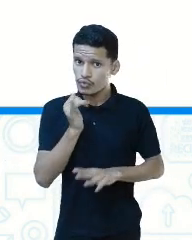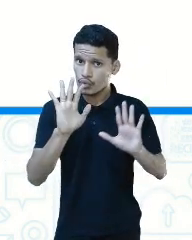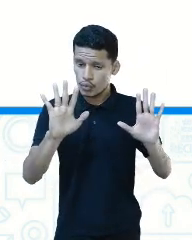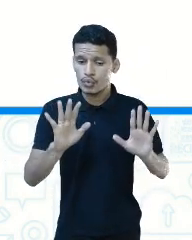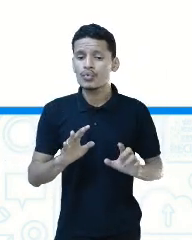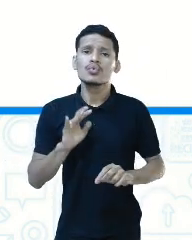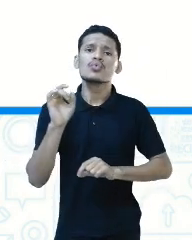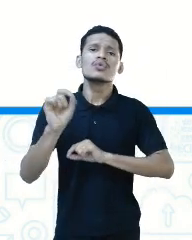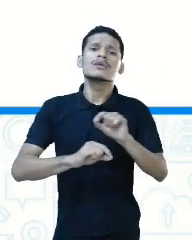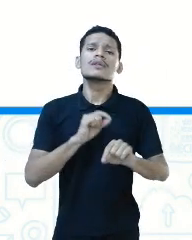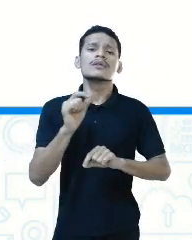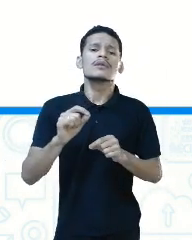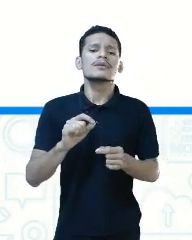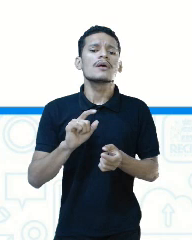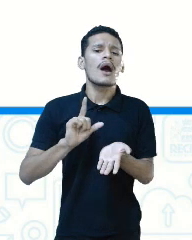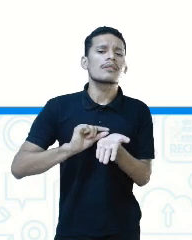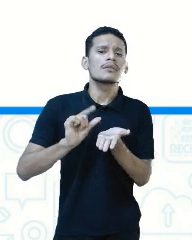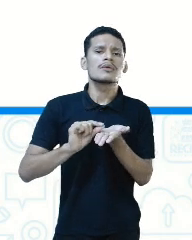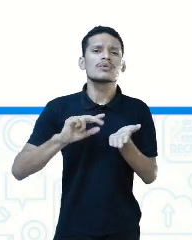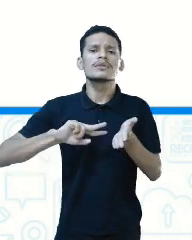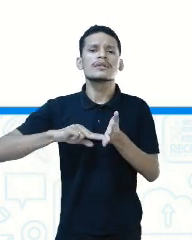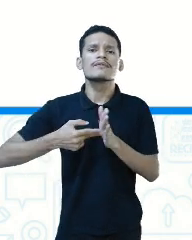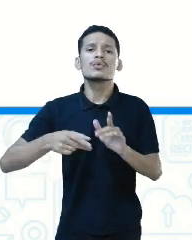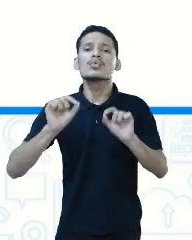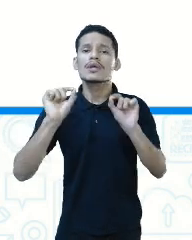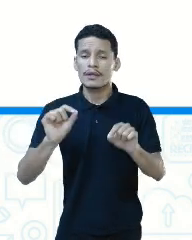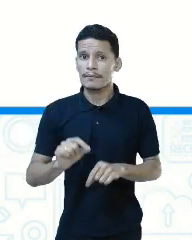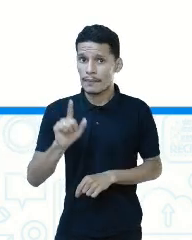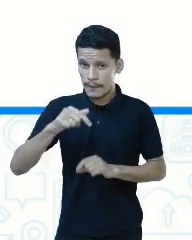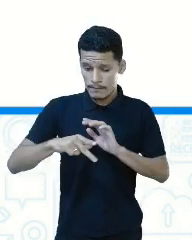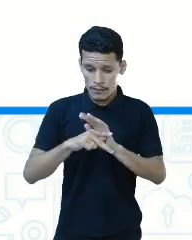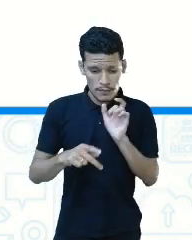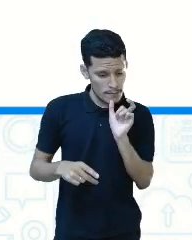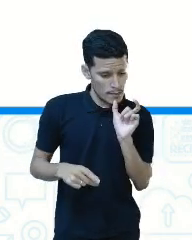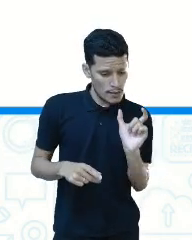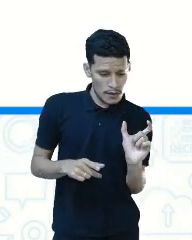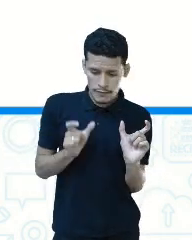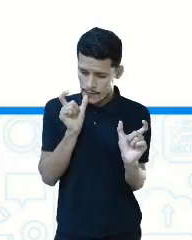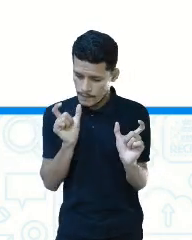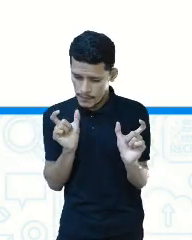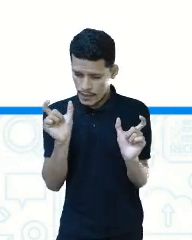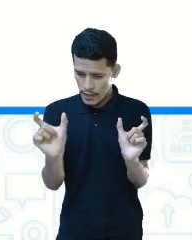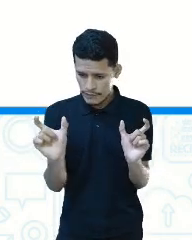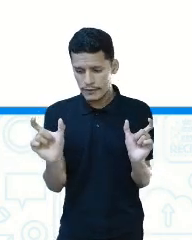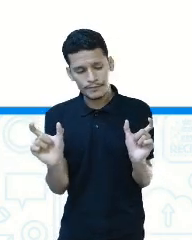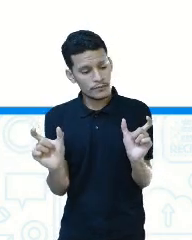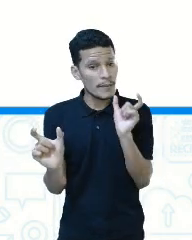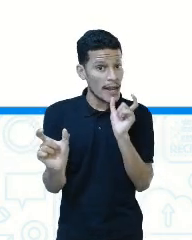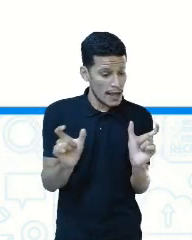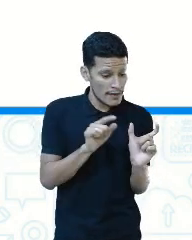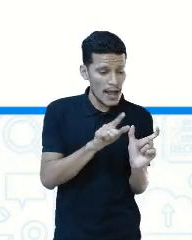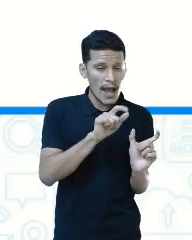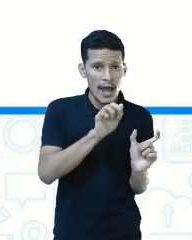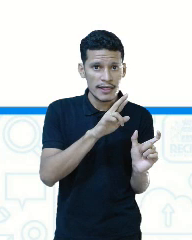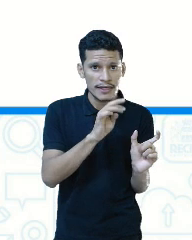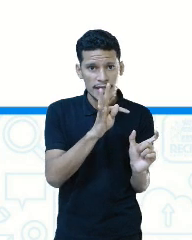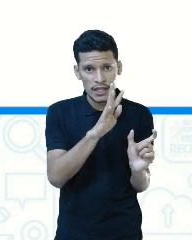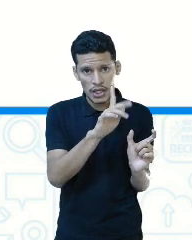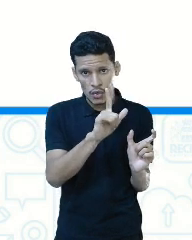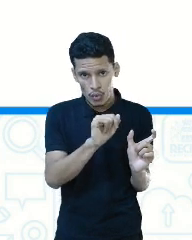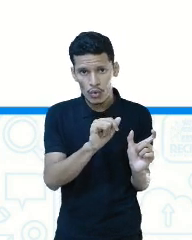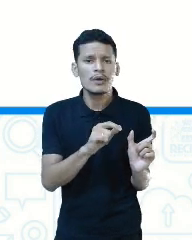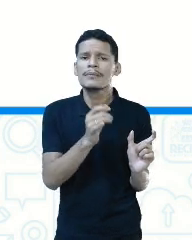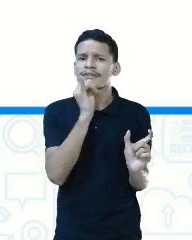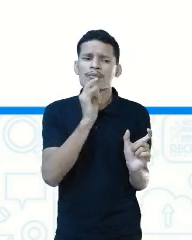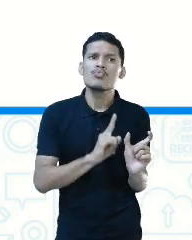vem a ser os artigos? Artigos são aquelas palavras que acompanham os substantivos. Então,